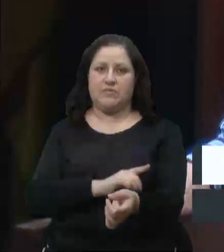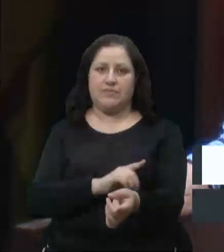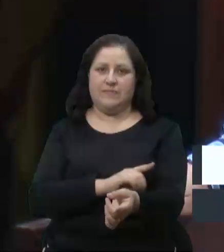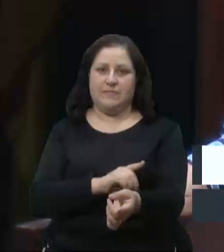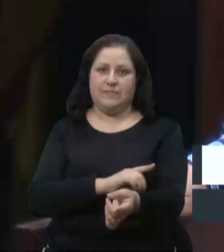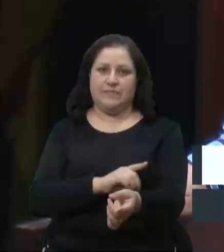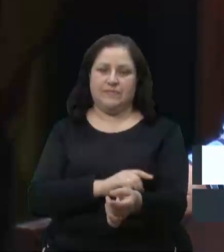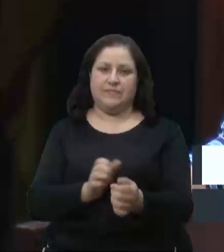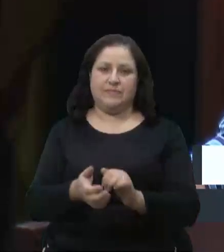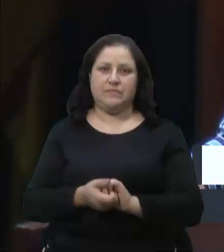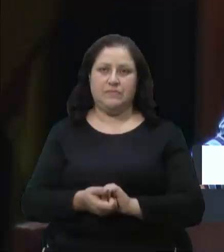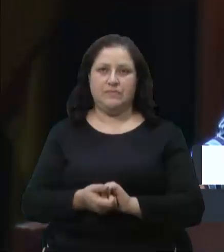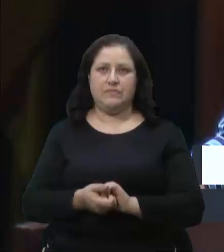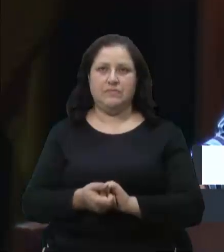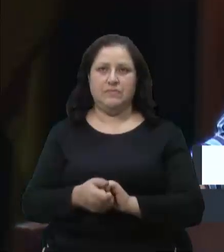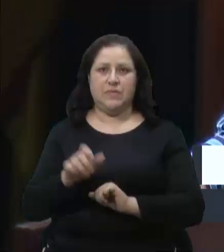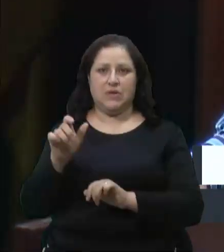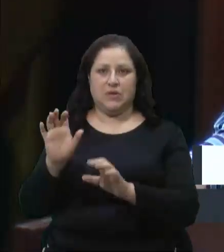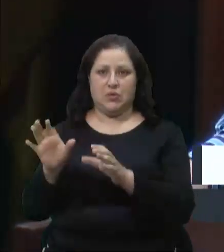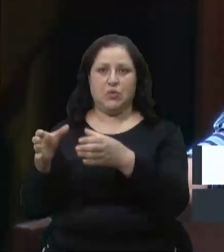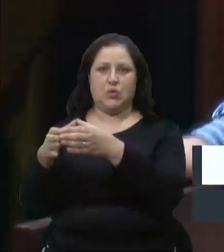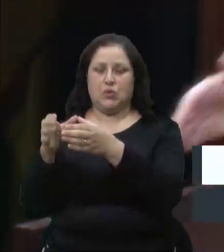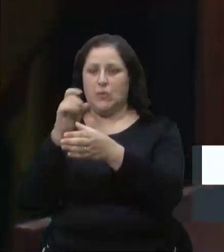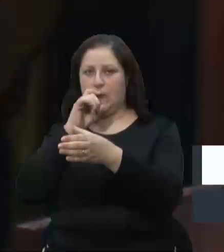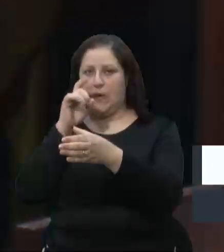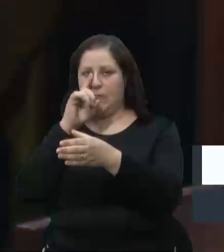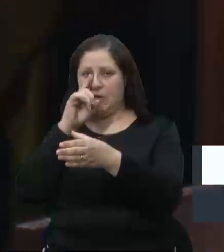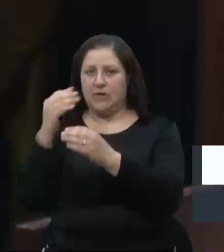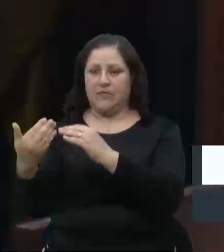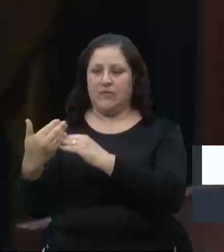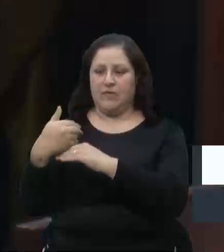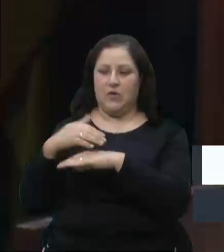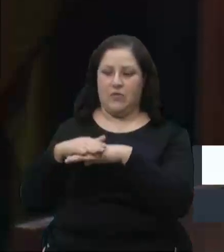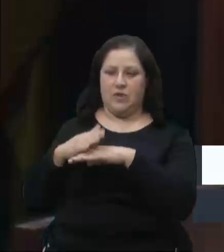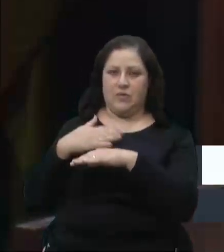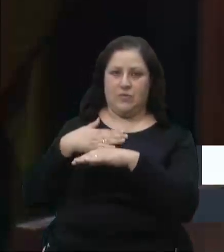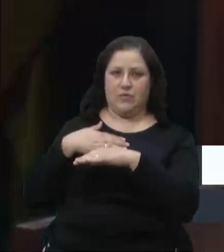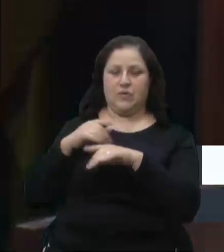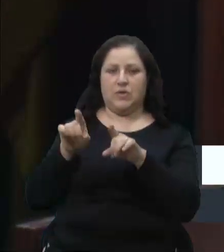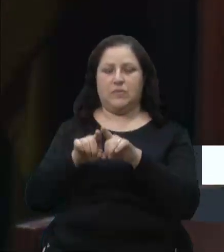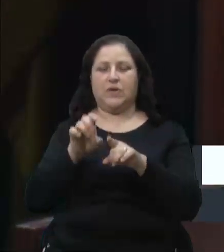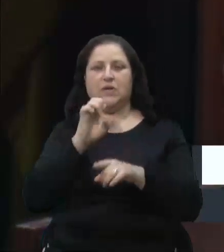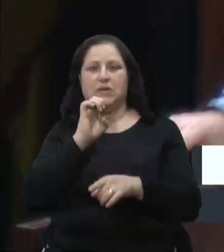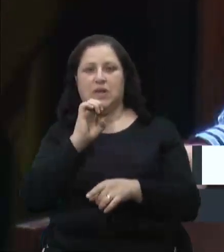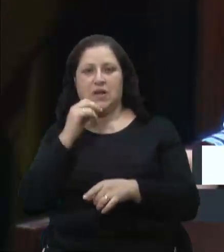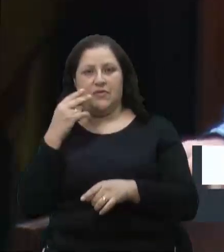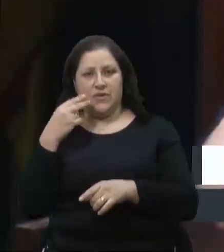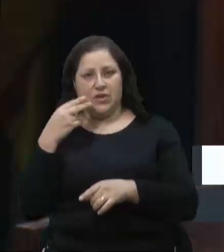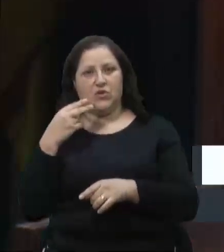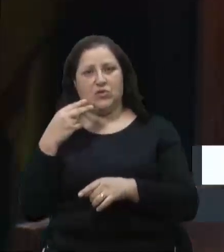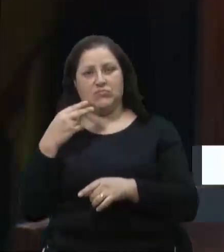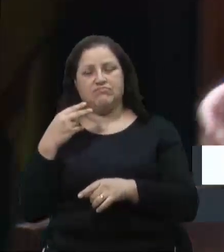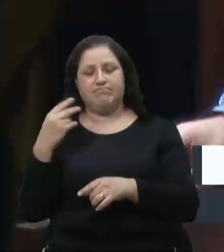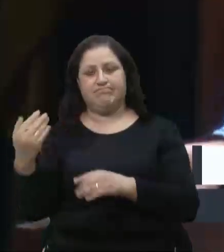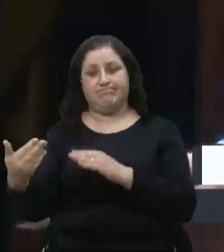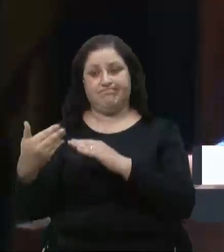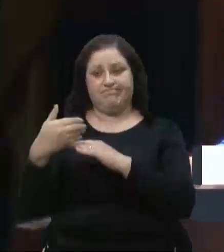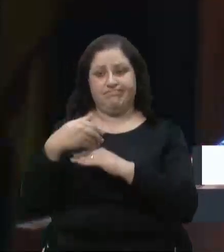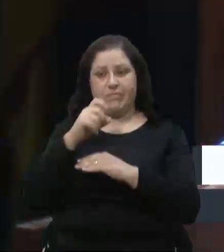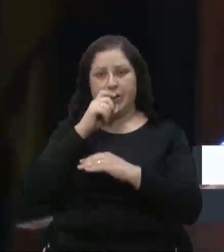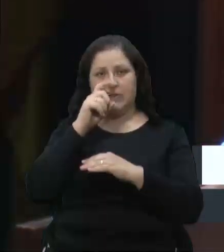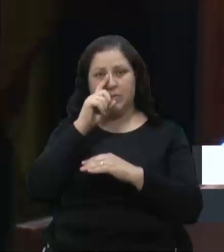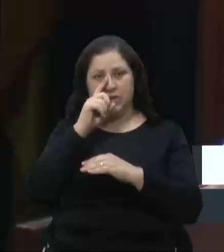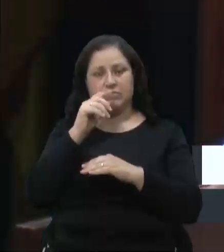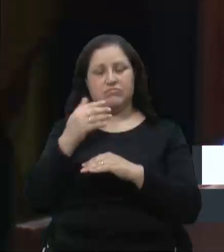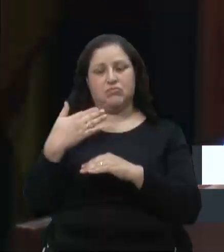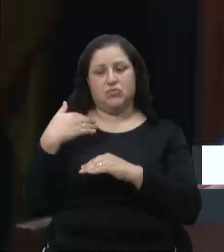Nós fomos procurados, eu fui procurado por pais, a vereadora Estela foi procurada por pais também, e nós começamos a fazer esse movimento